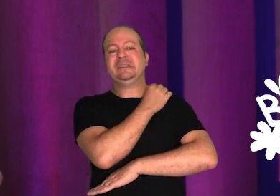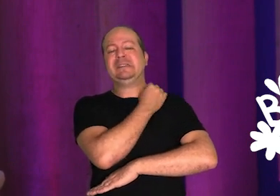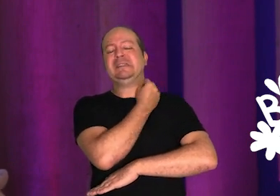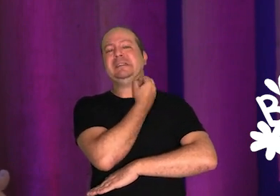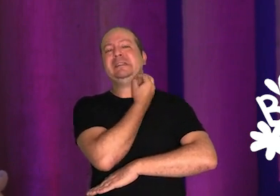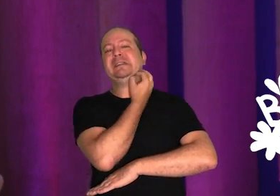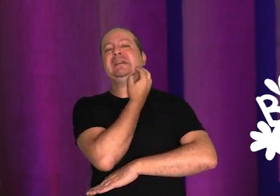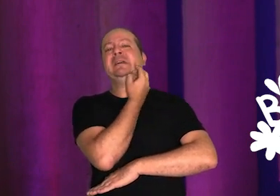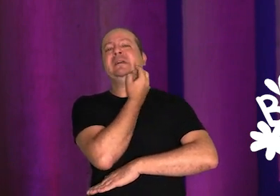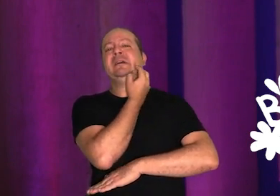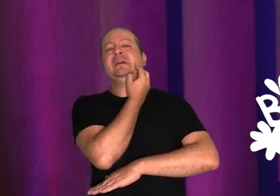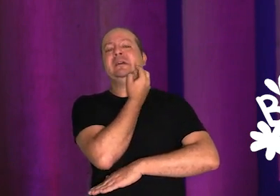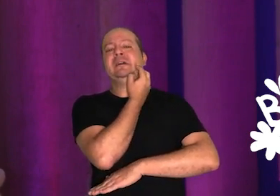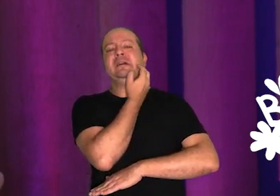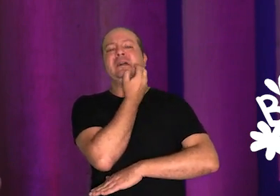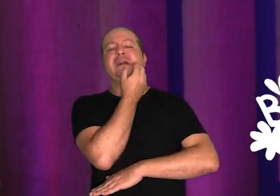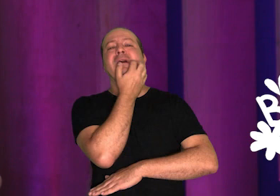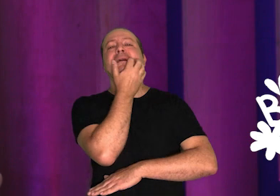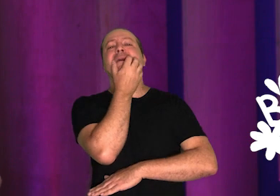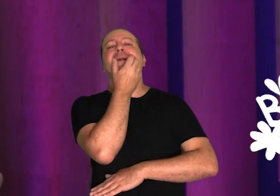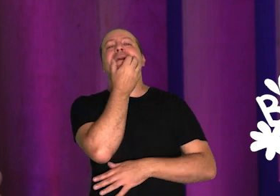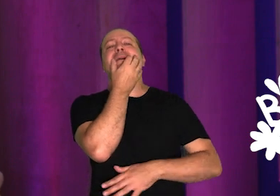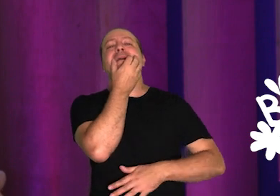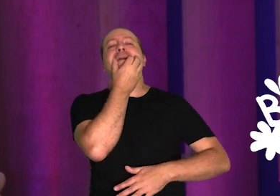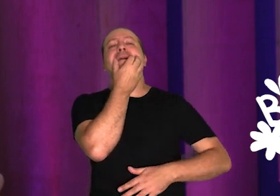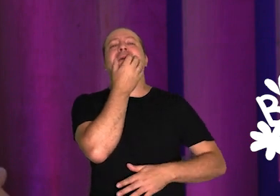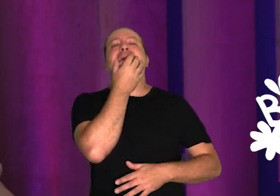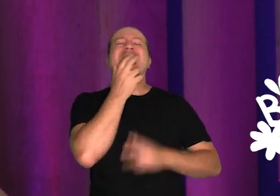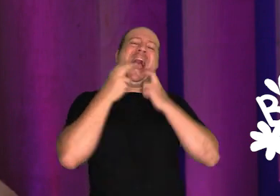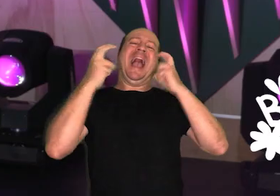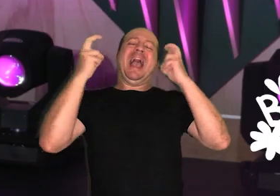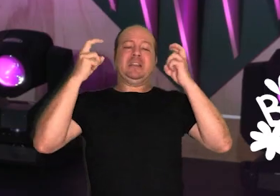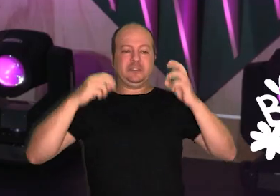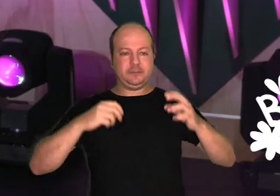Ai, aranha, aranha, tá vindo. Entra na boca. Grita com ela.